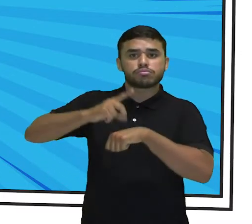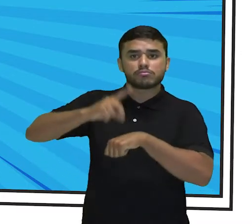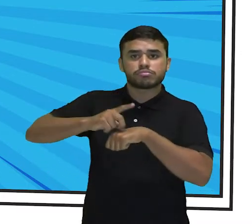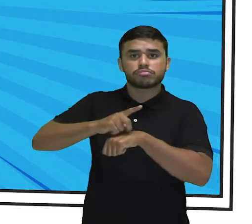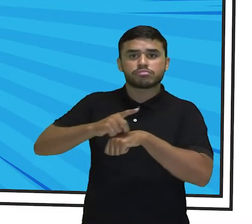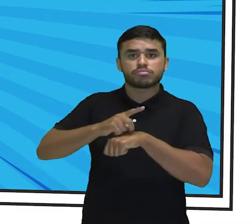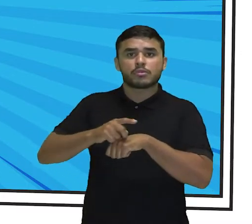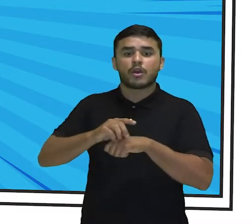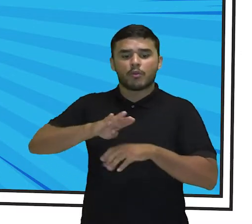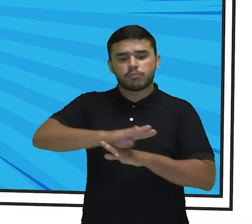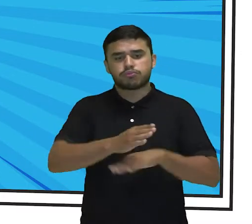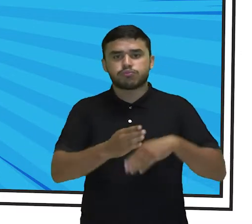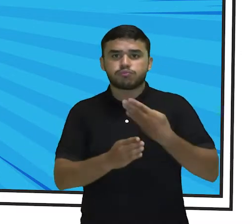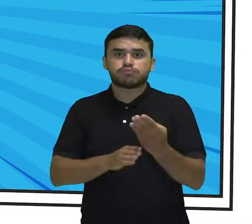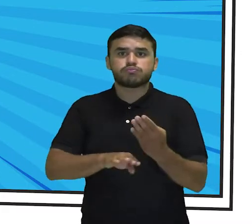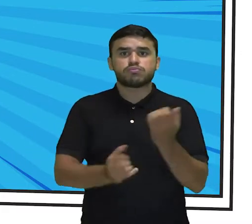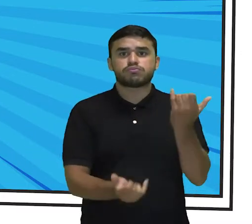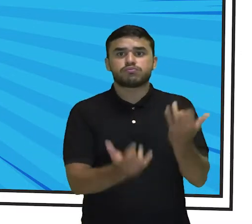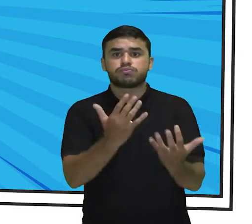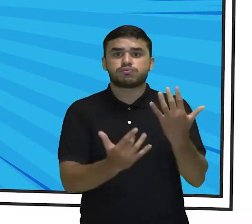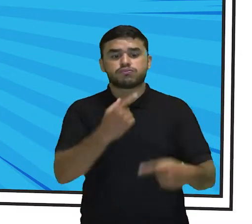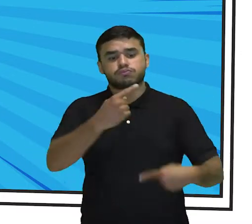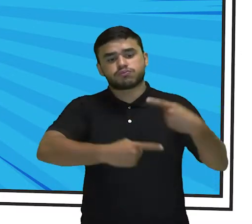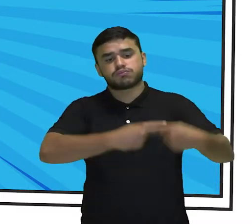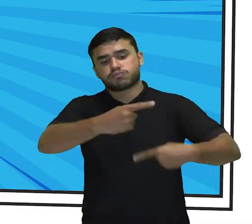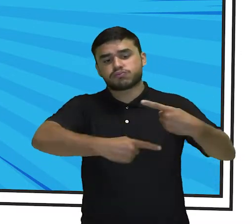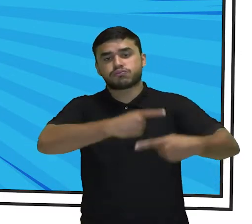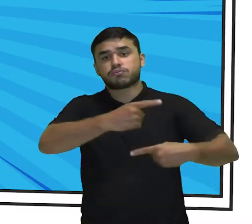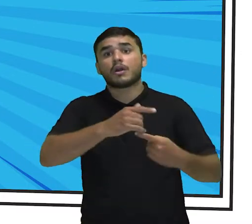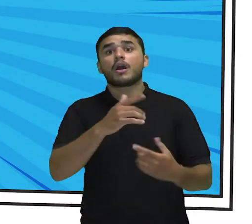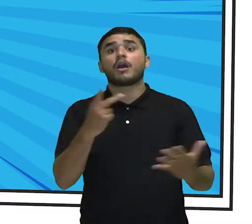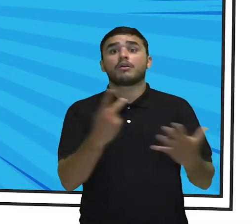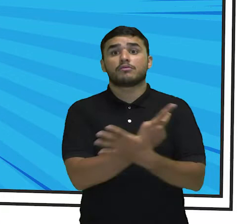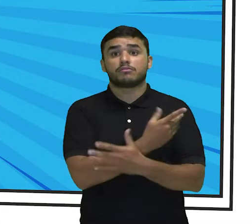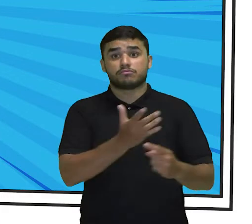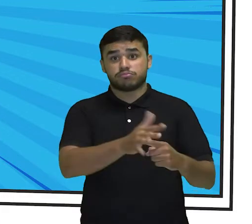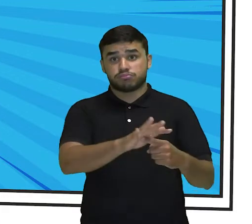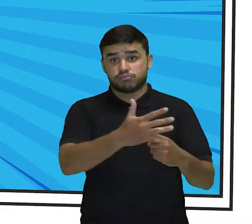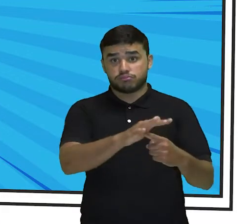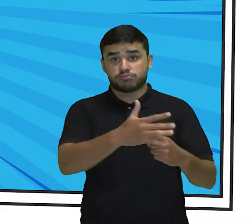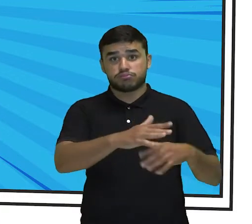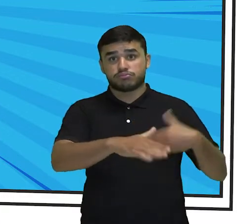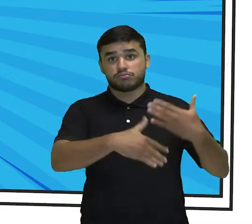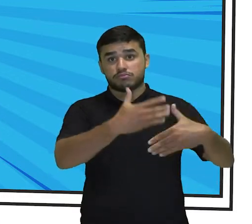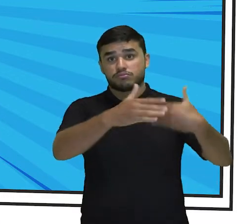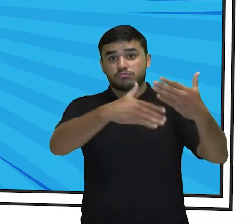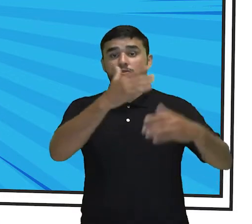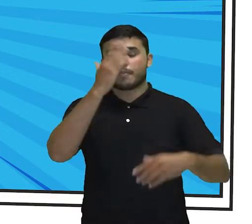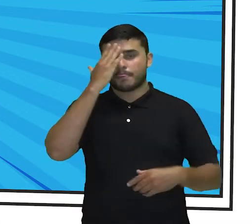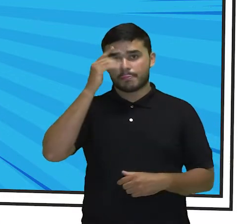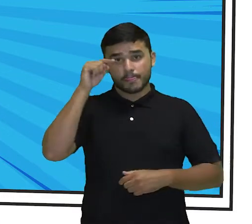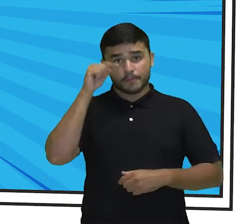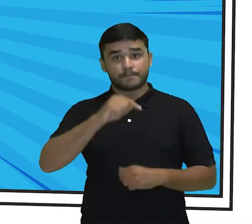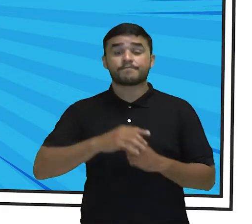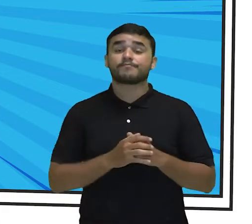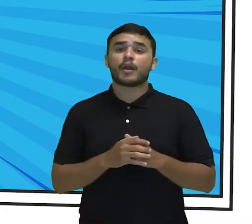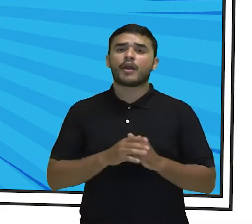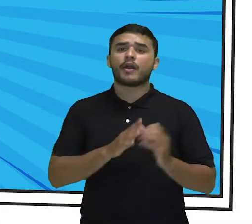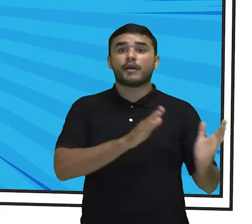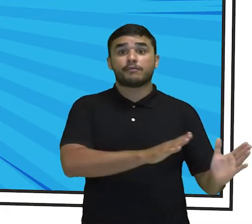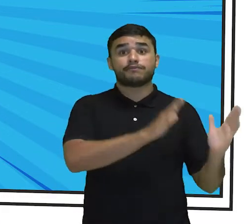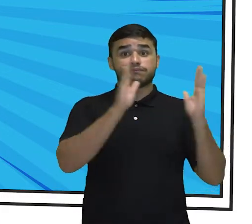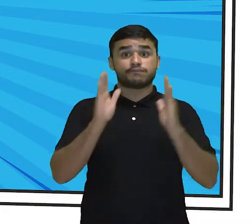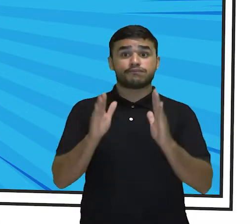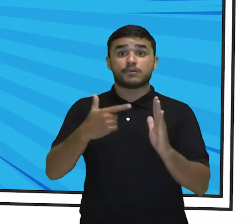a combustível o carvão. Tudo bem? Tranquilo? Eu agora vou para o século XIX. Eu vou para a